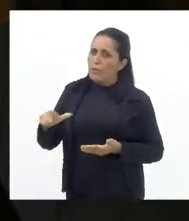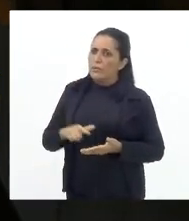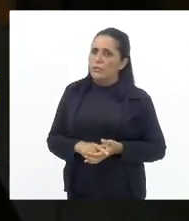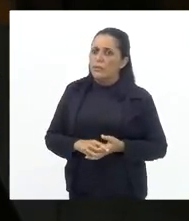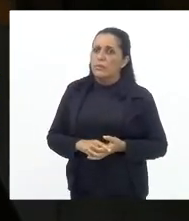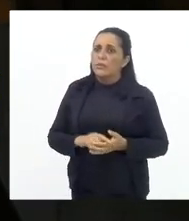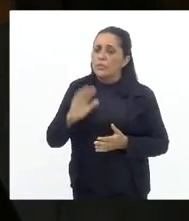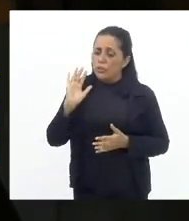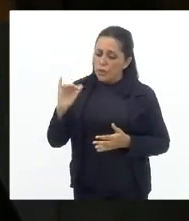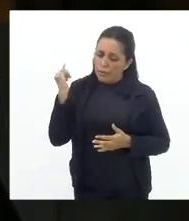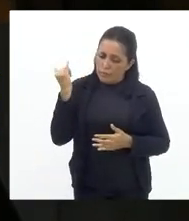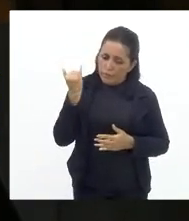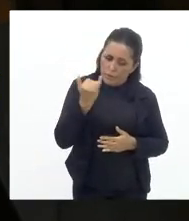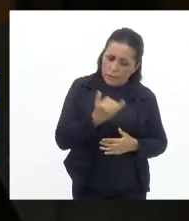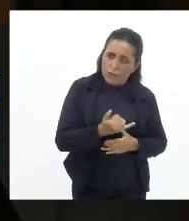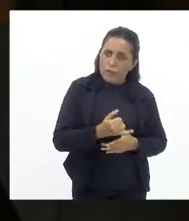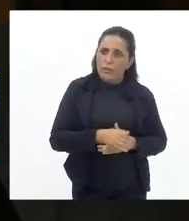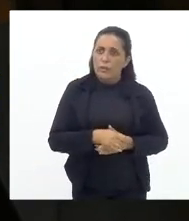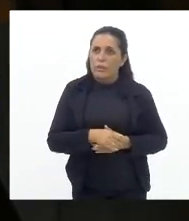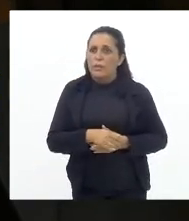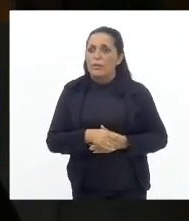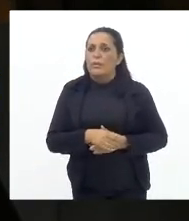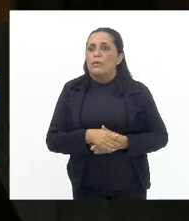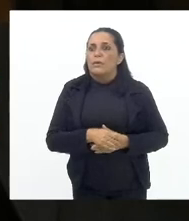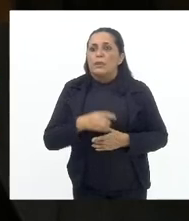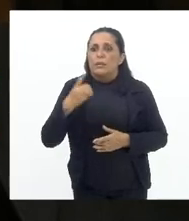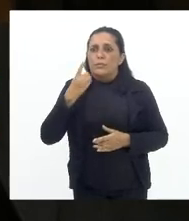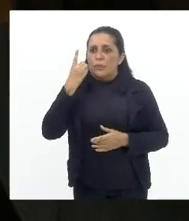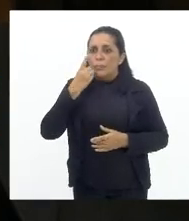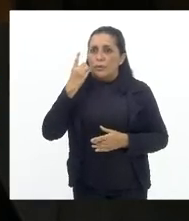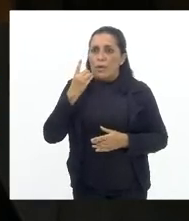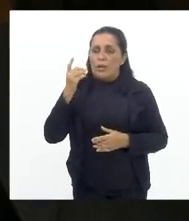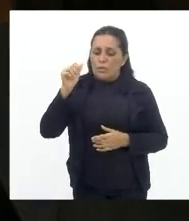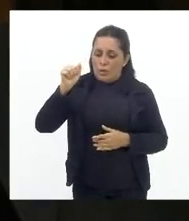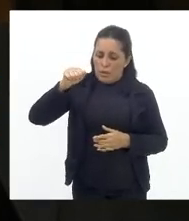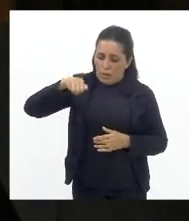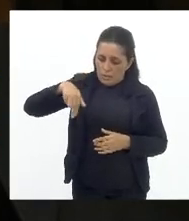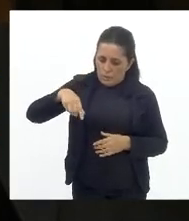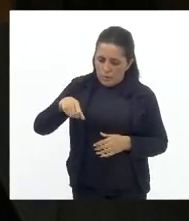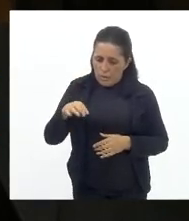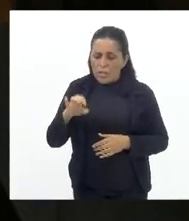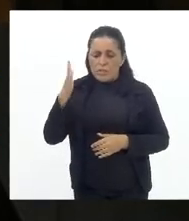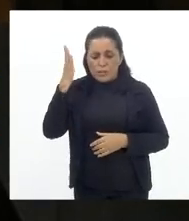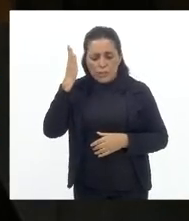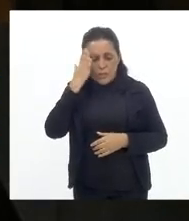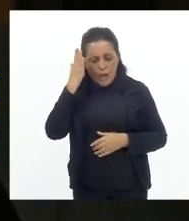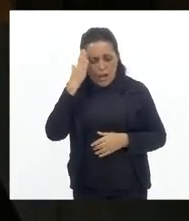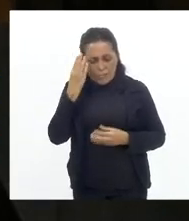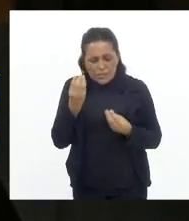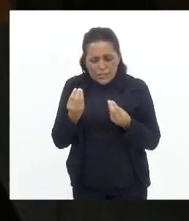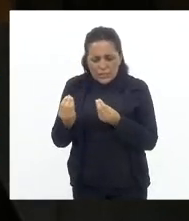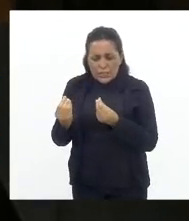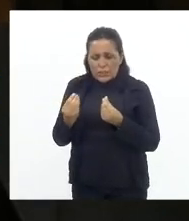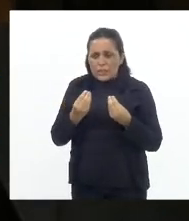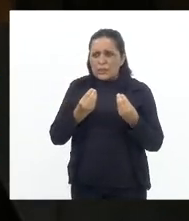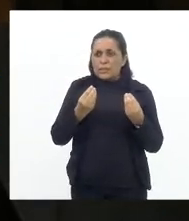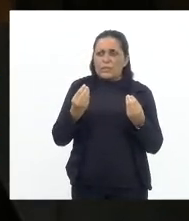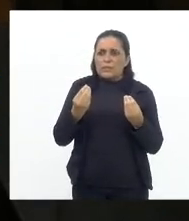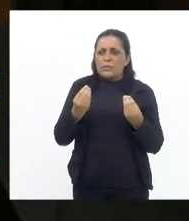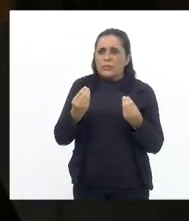já falei diretamente com ele Deputado André Ceciliano que é muito sensível a falta de servidores publicadoras muito sensível